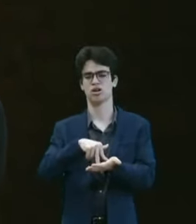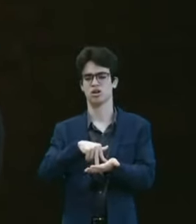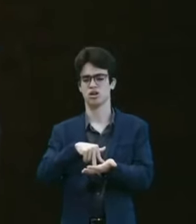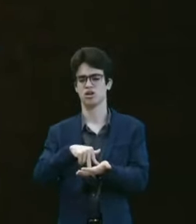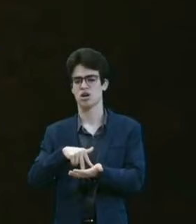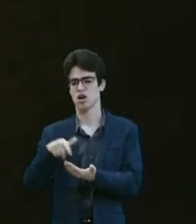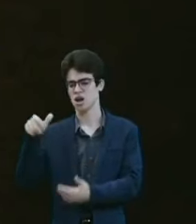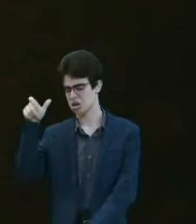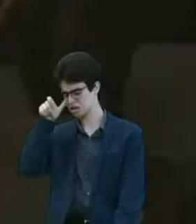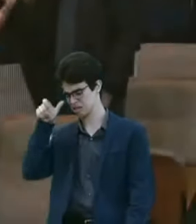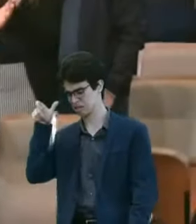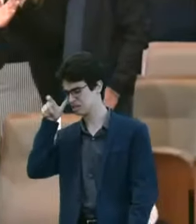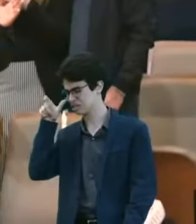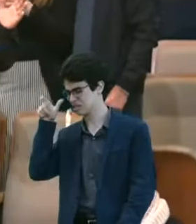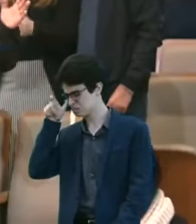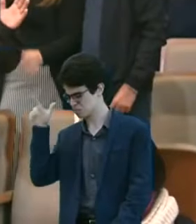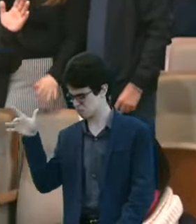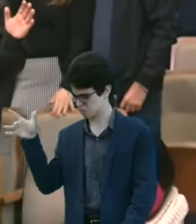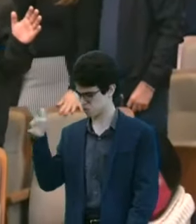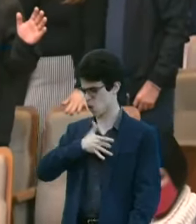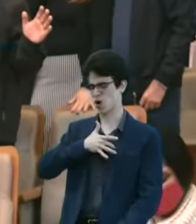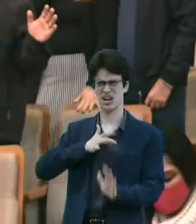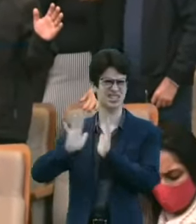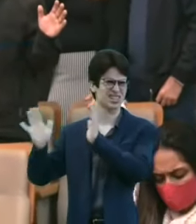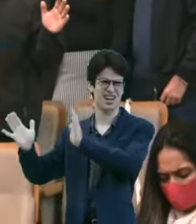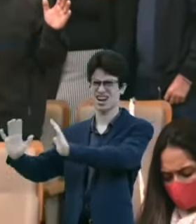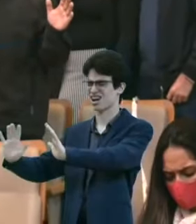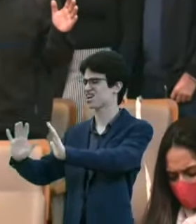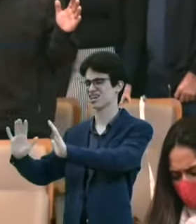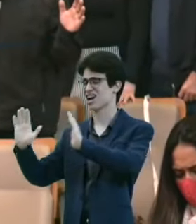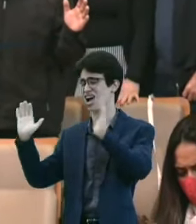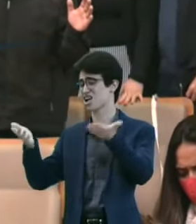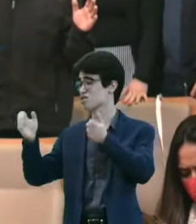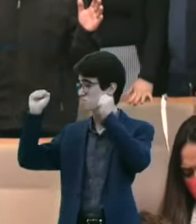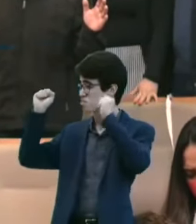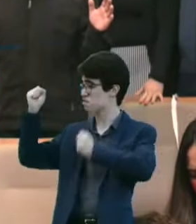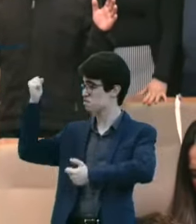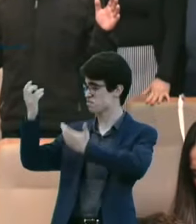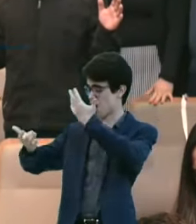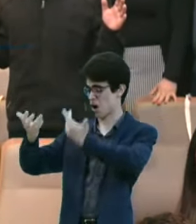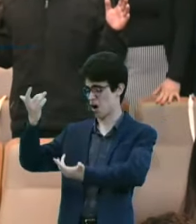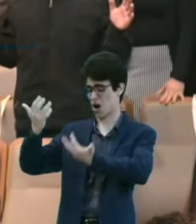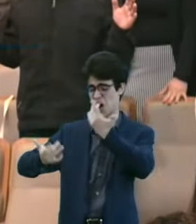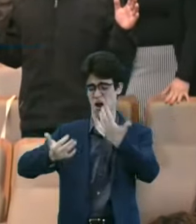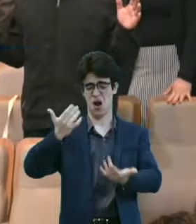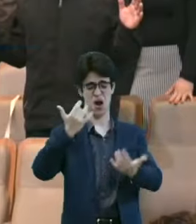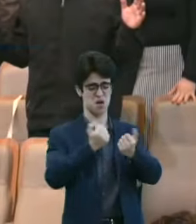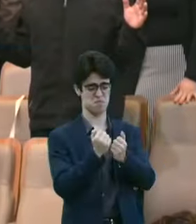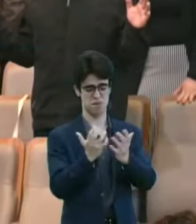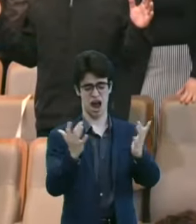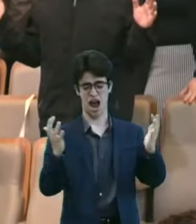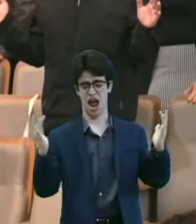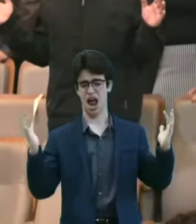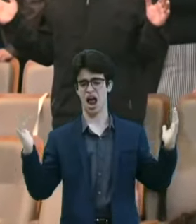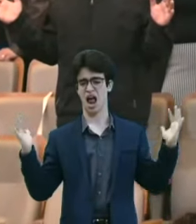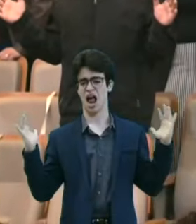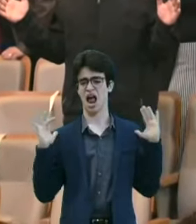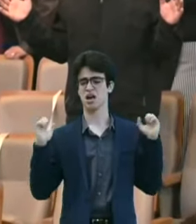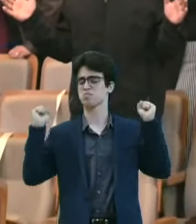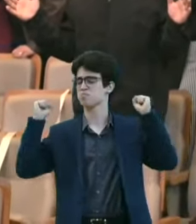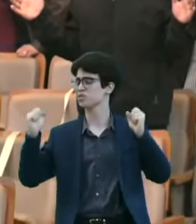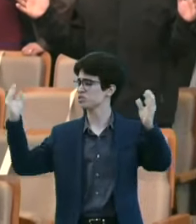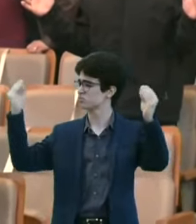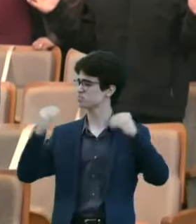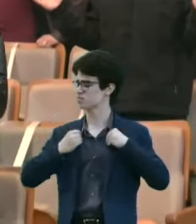inimigo não vai tocar os nossos. Põe um muro de fogo ao redor da nossa casa. Nos